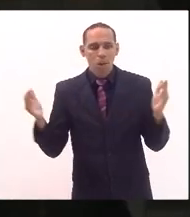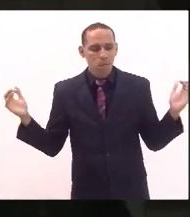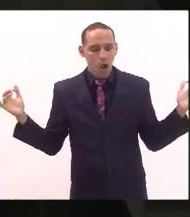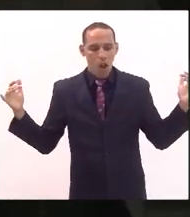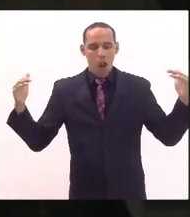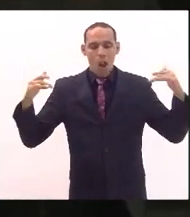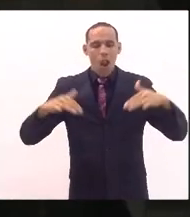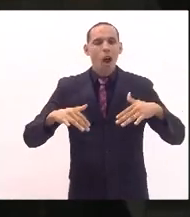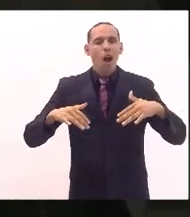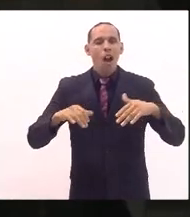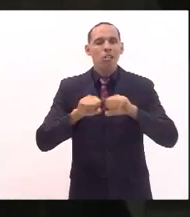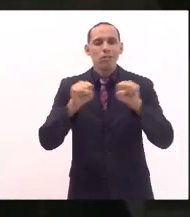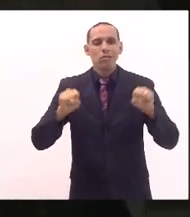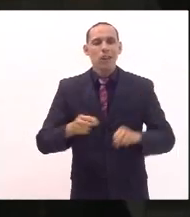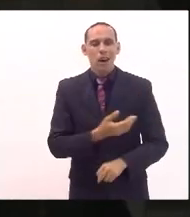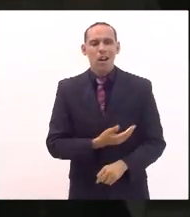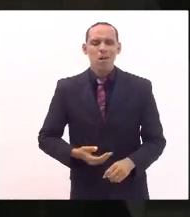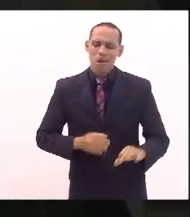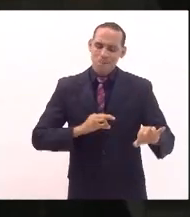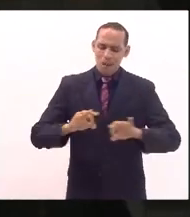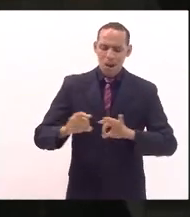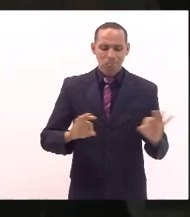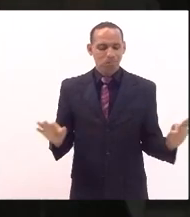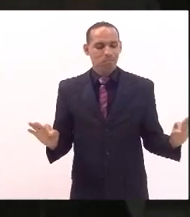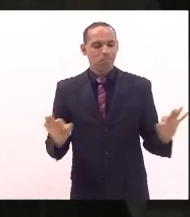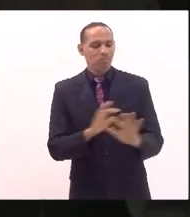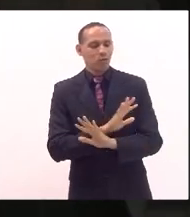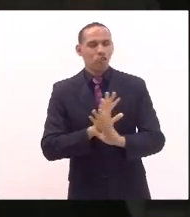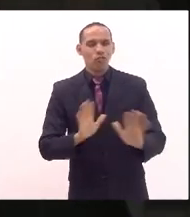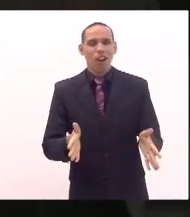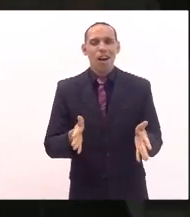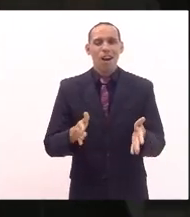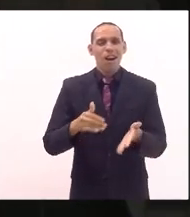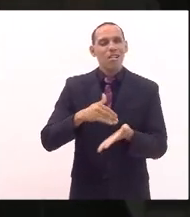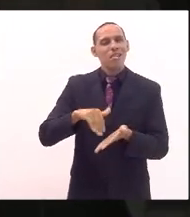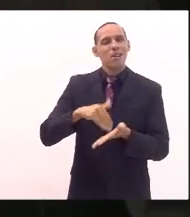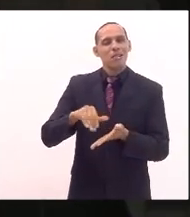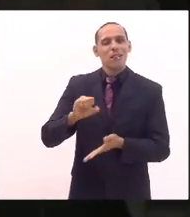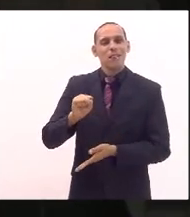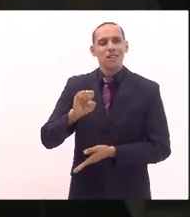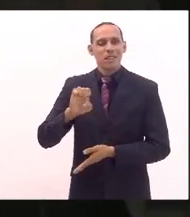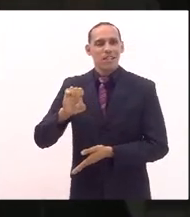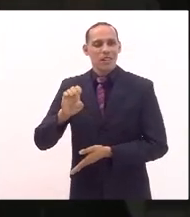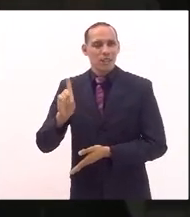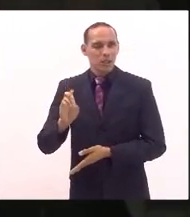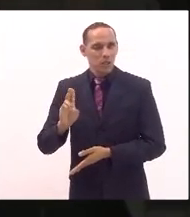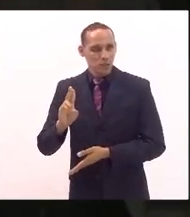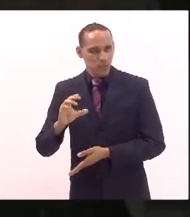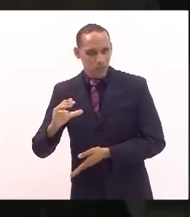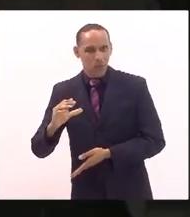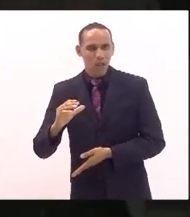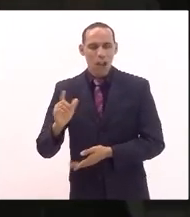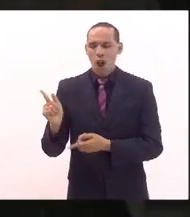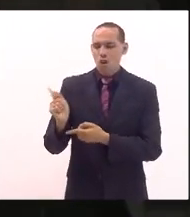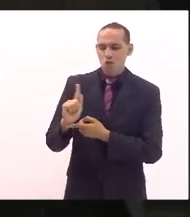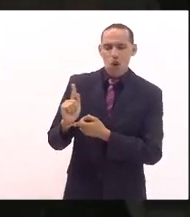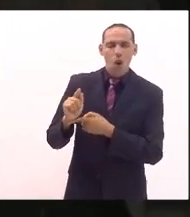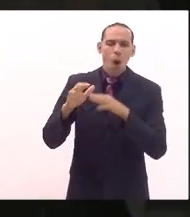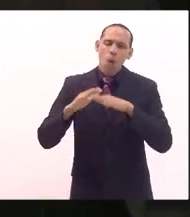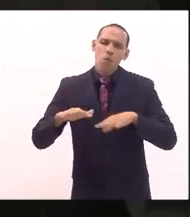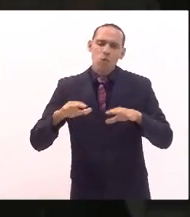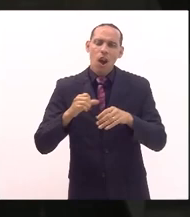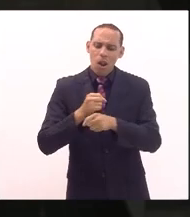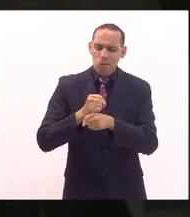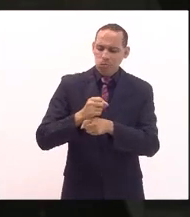e os sistemas públicos tivessem se preparado as secretarias de educação e gestores dos gestores tivessem se preparado Afinal